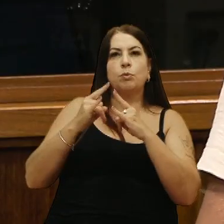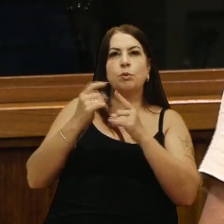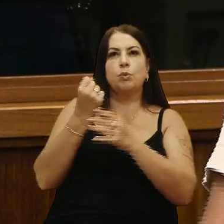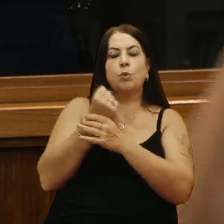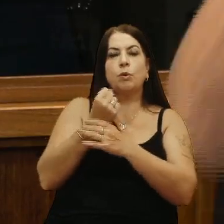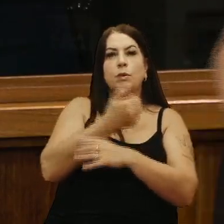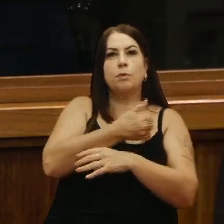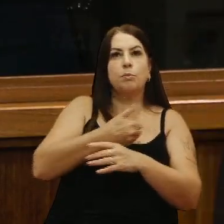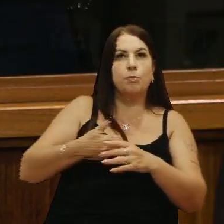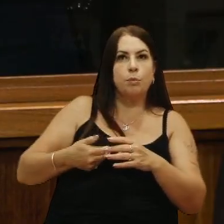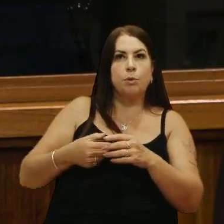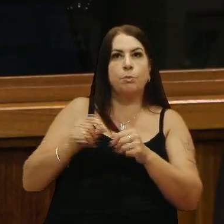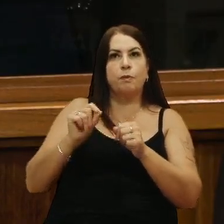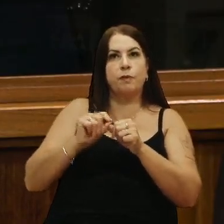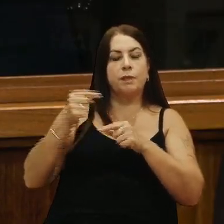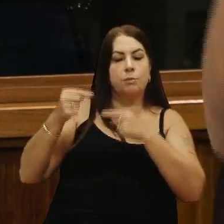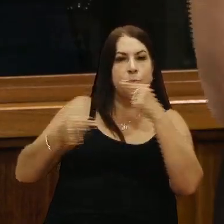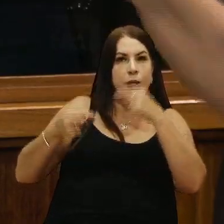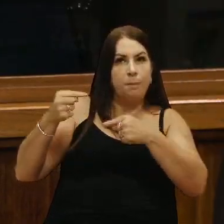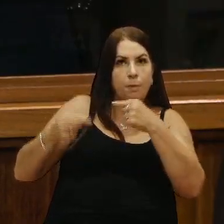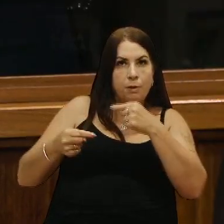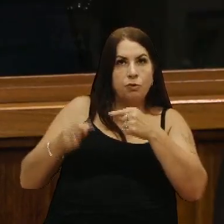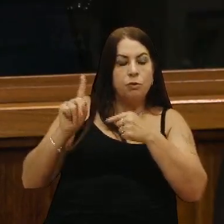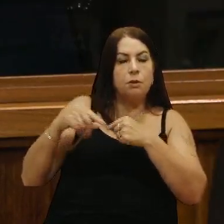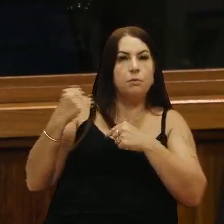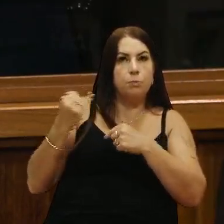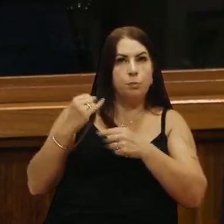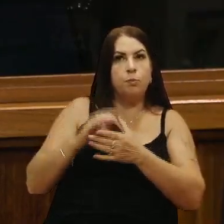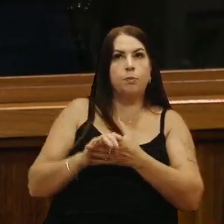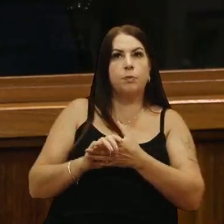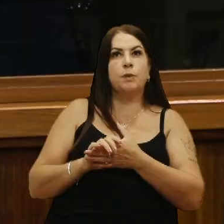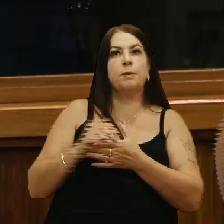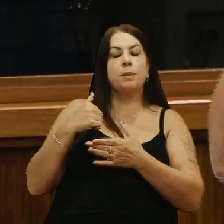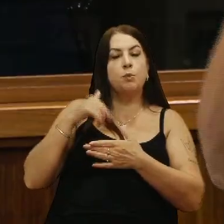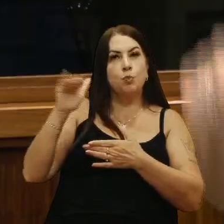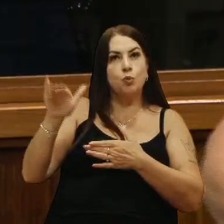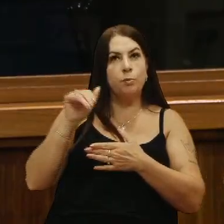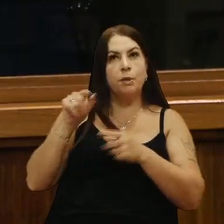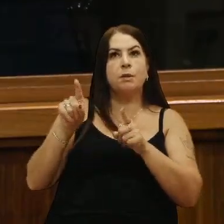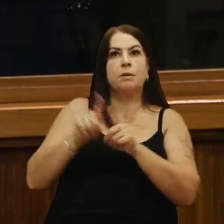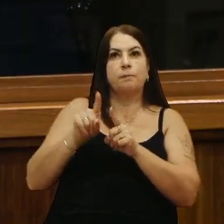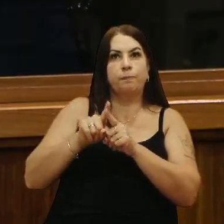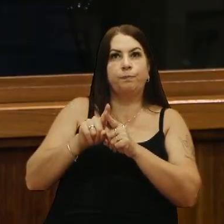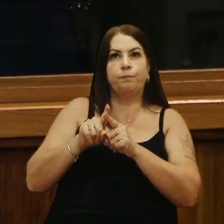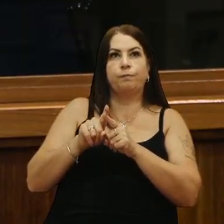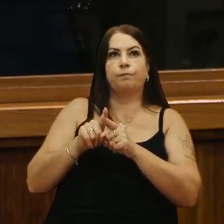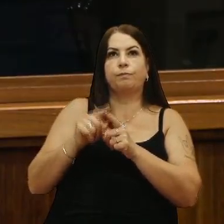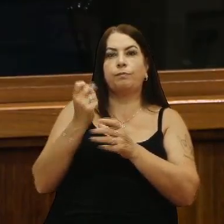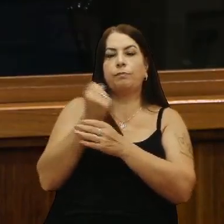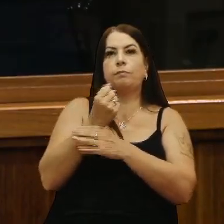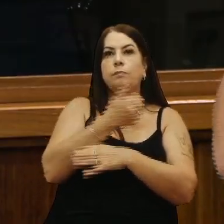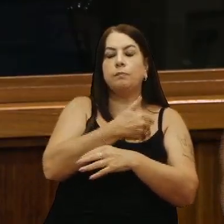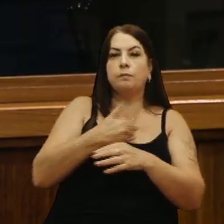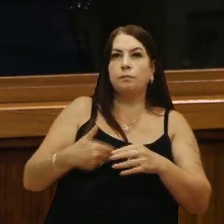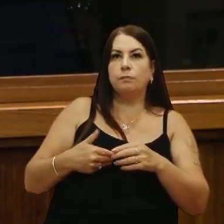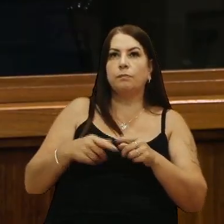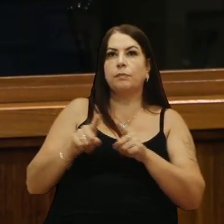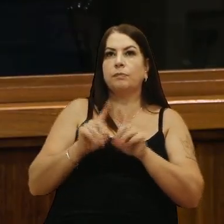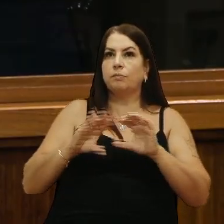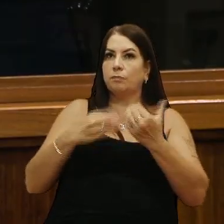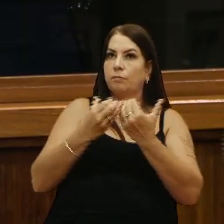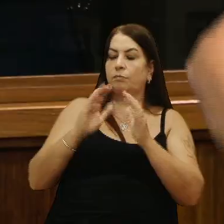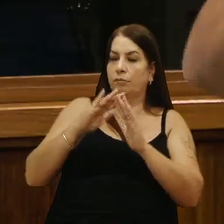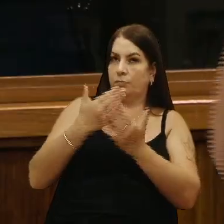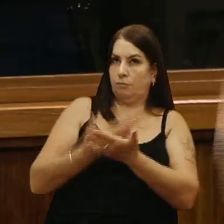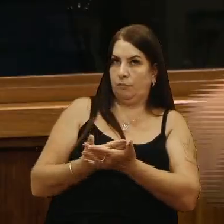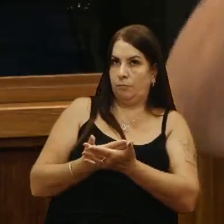segurança pública para fazer esse debate, que é importante, mas eu chamei também a segurança pública e a comunidade